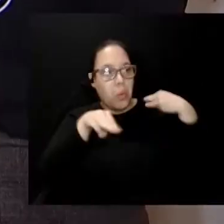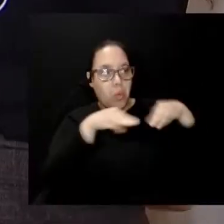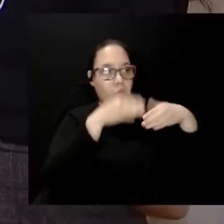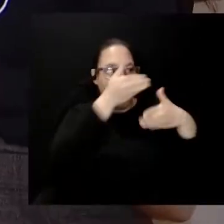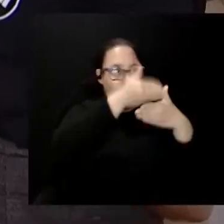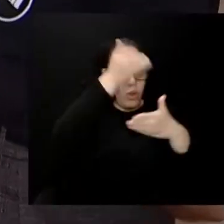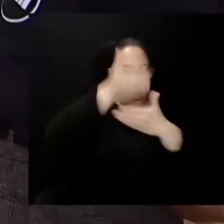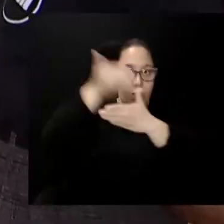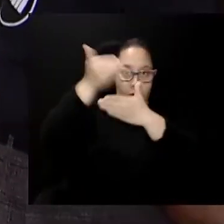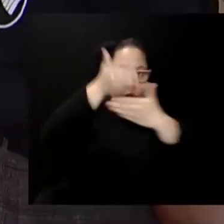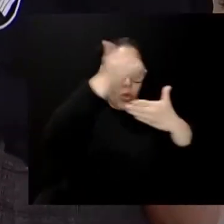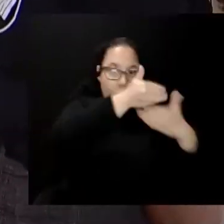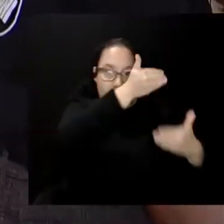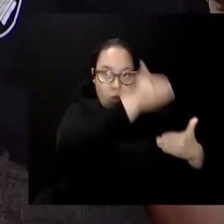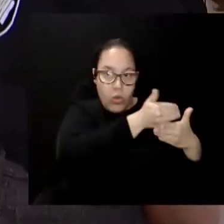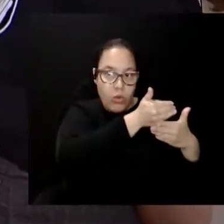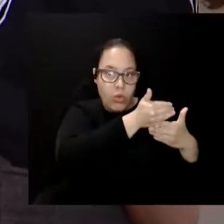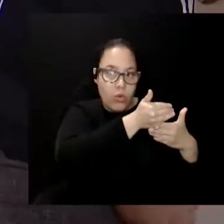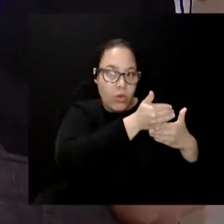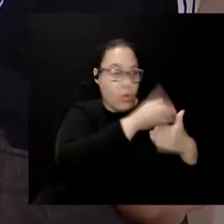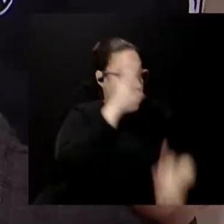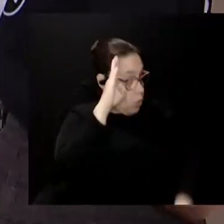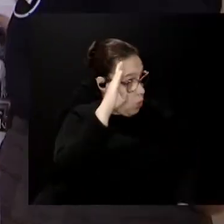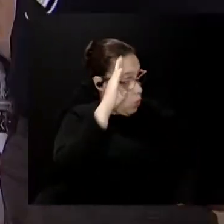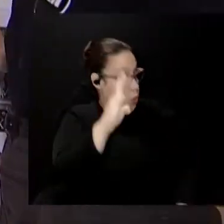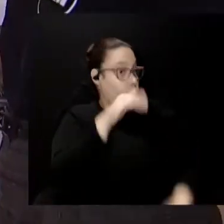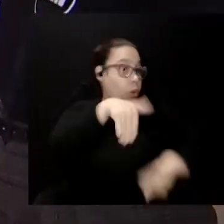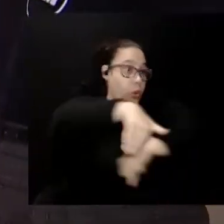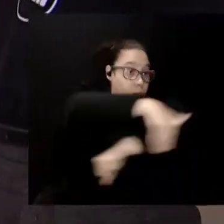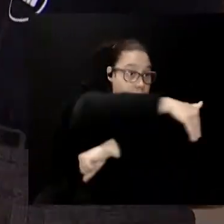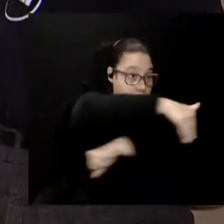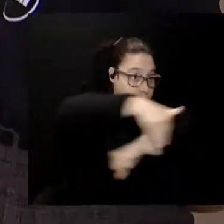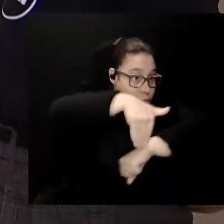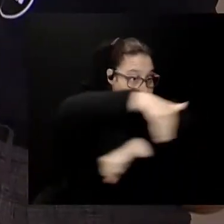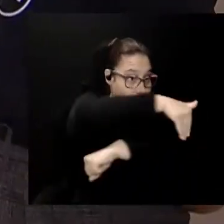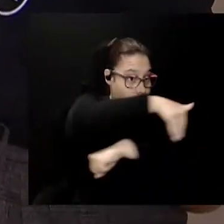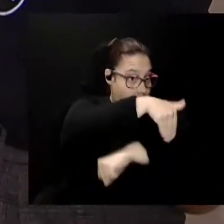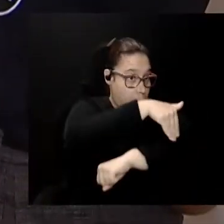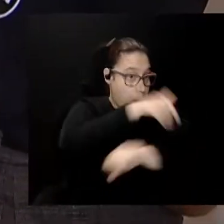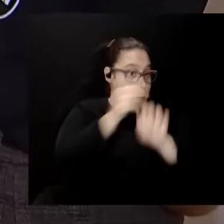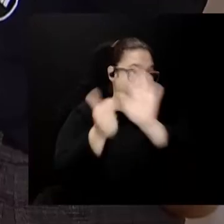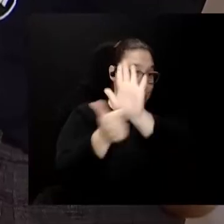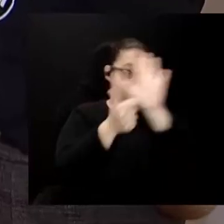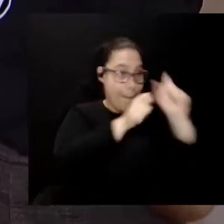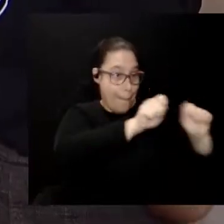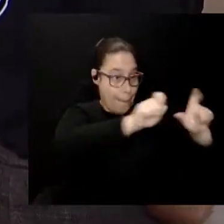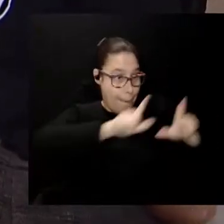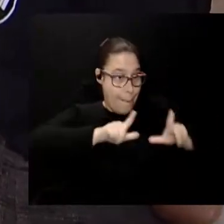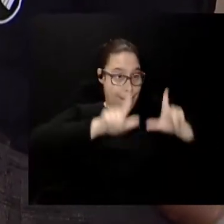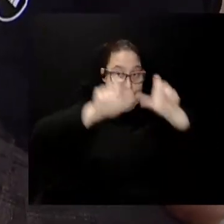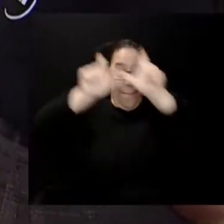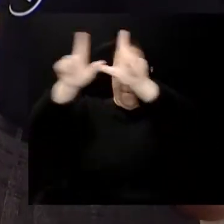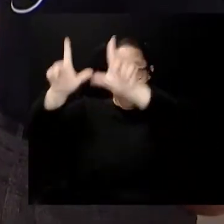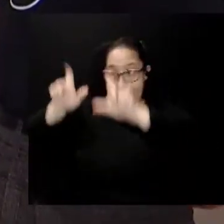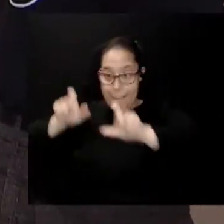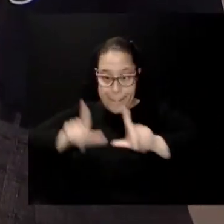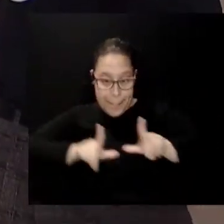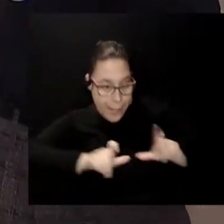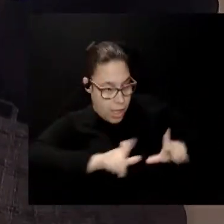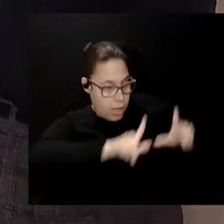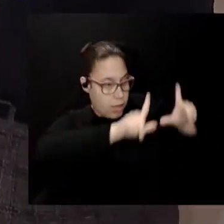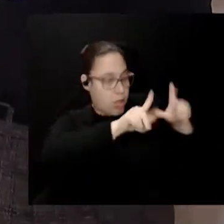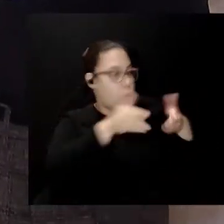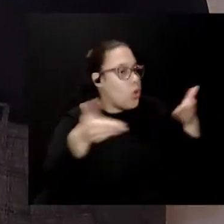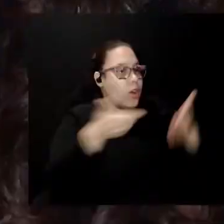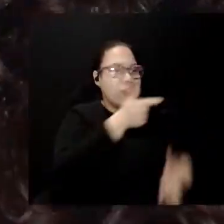cidade, nas ruas principais, nas avenidas, as estampas, né, os flyers, os cartazes, e hoje não tem mais